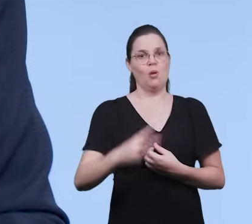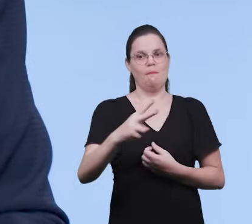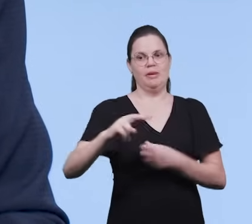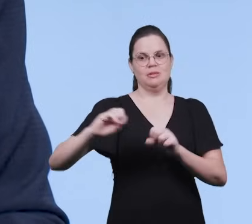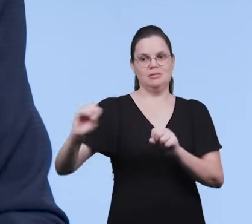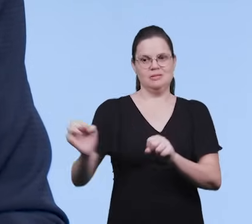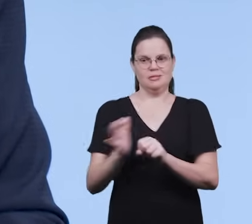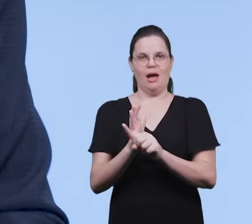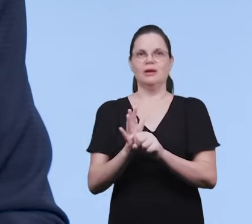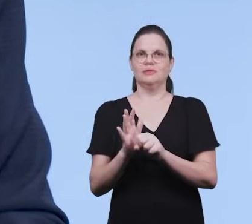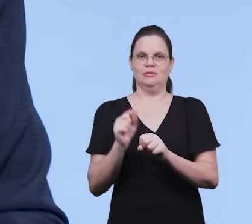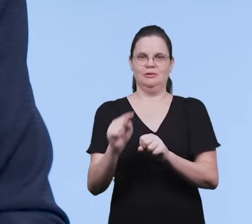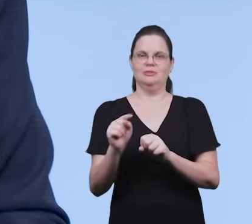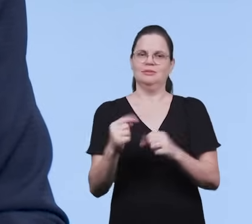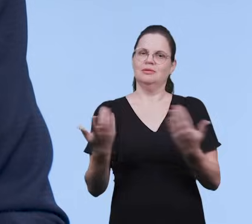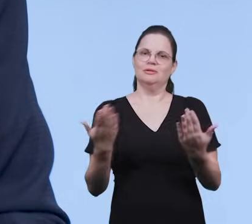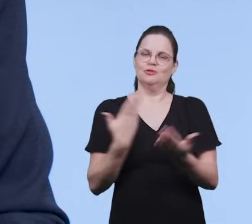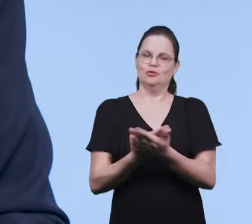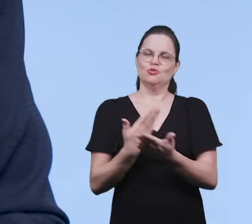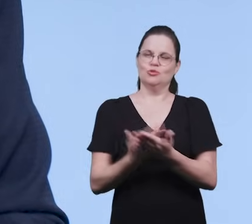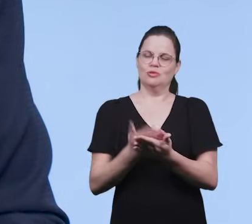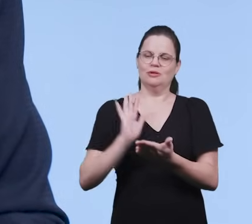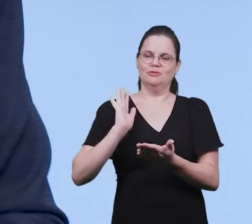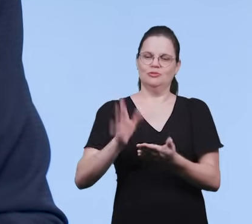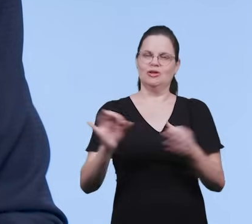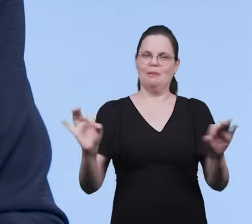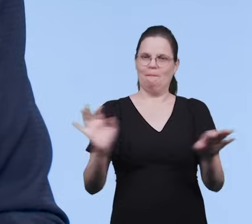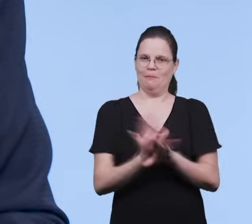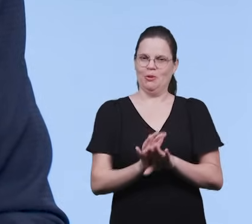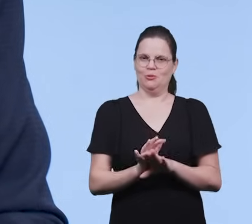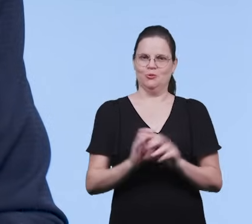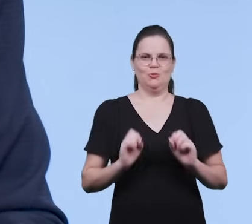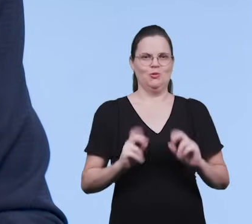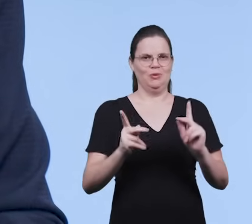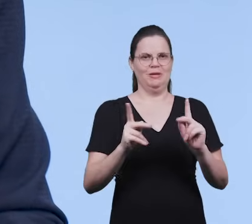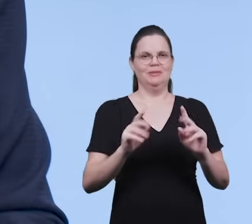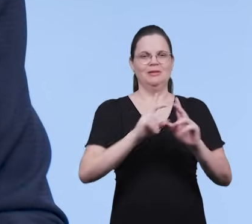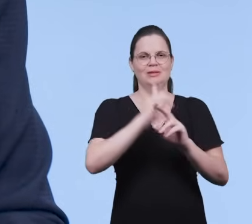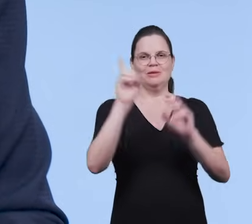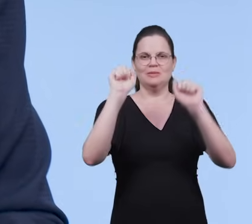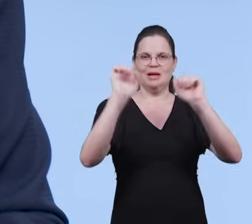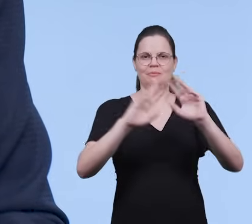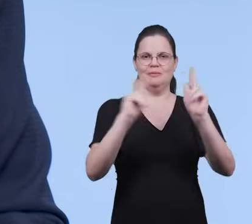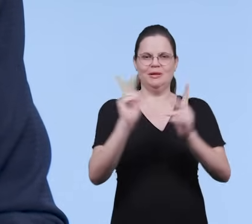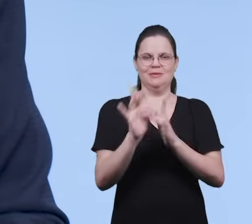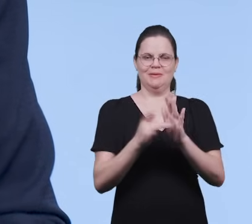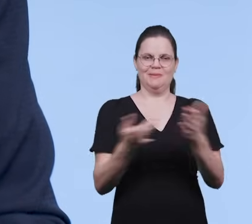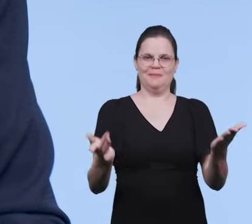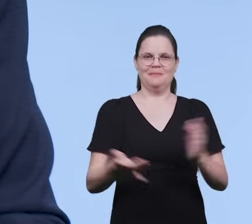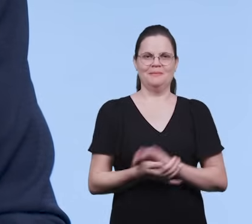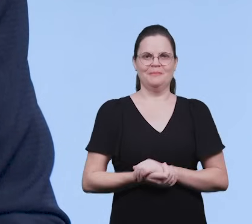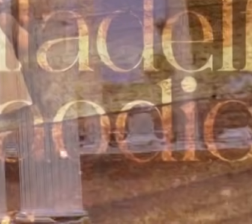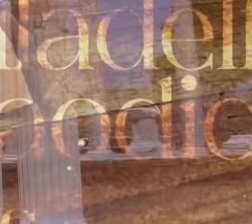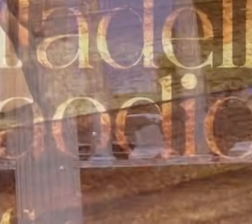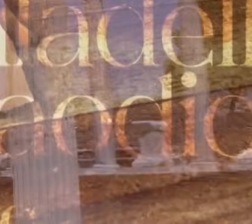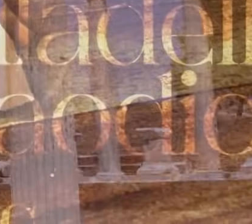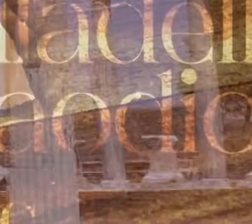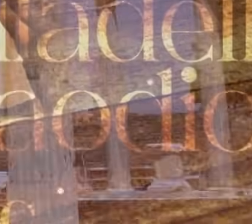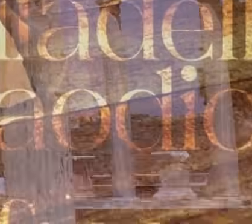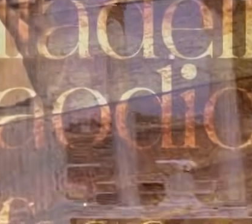por Sardes, que é a carta que nós já estamos estudando no nosso dia a dia. Deus abençoe, a paz do Senhor.